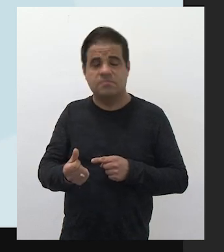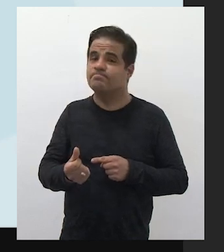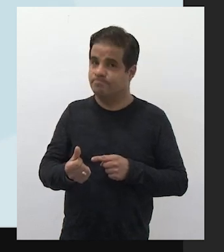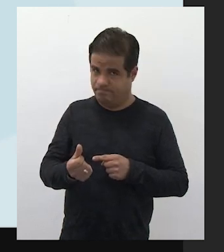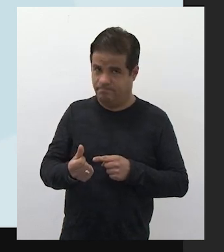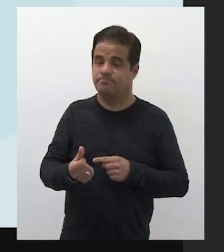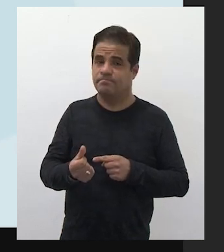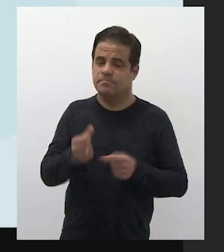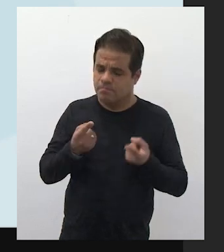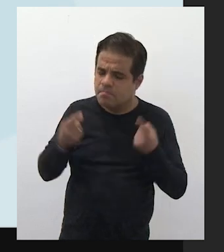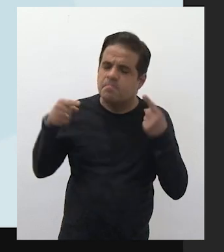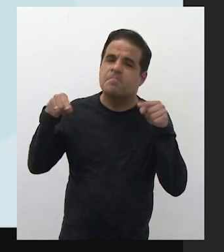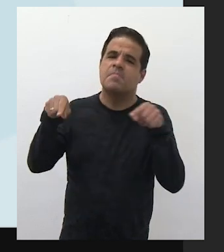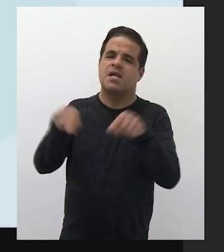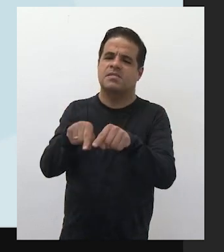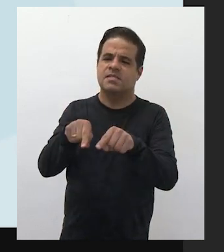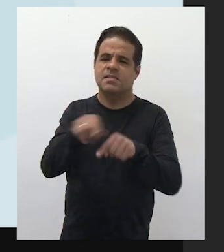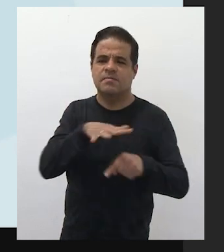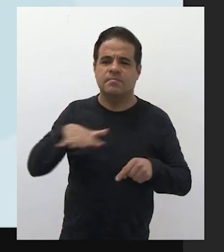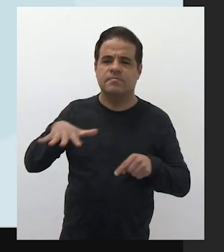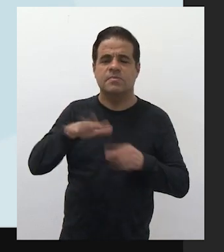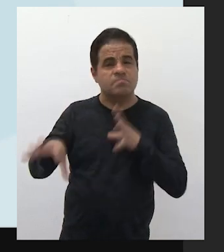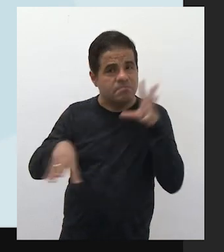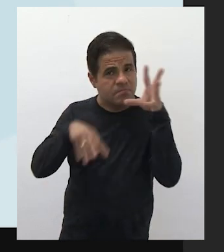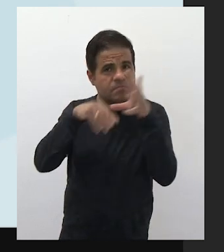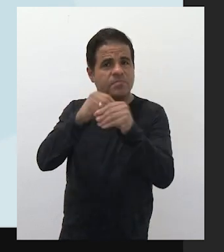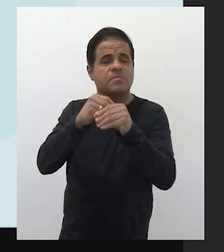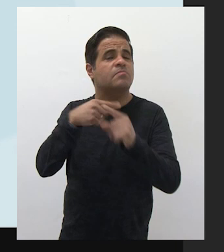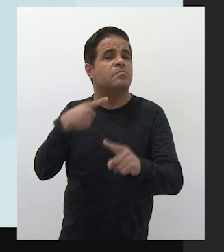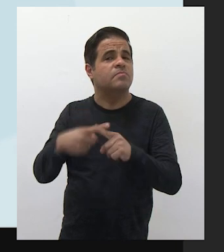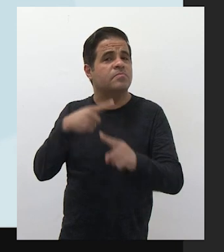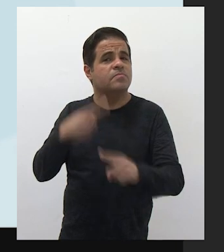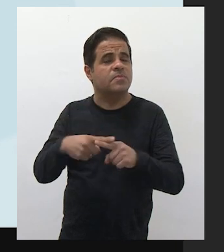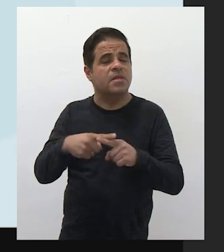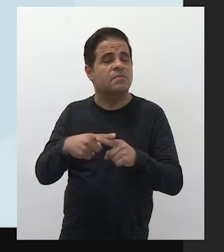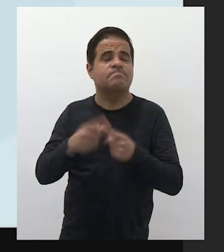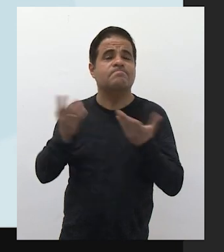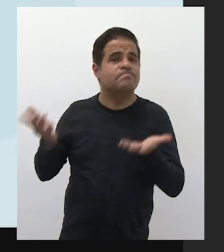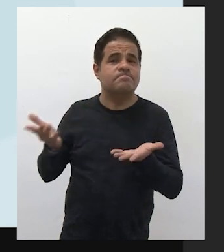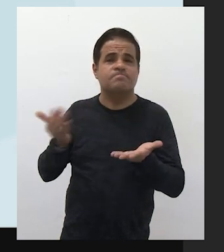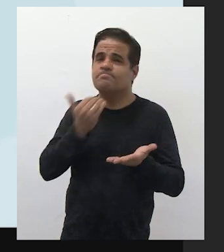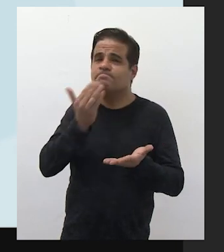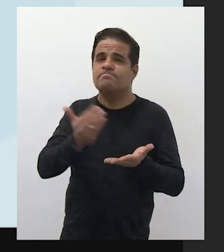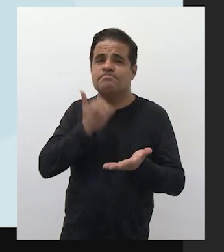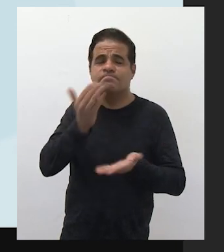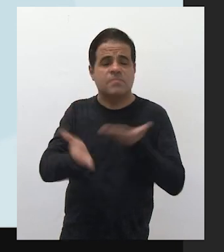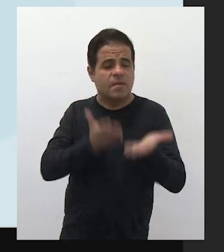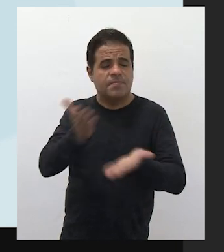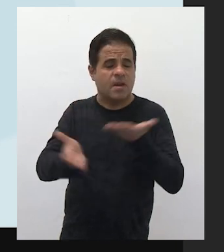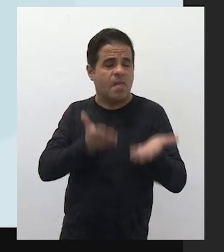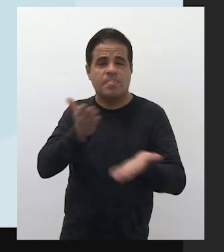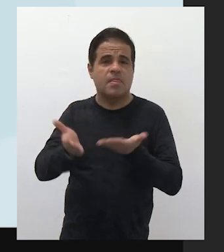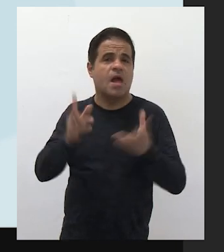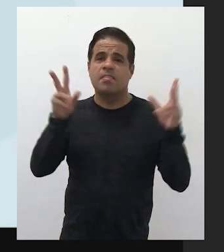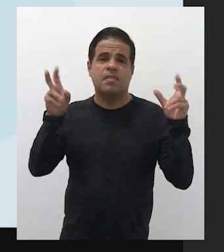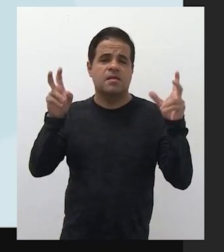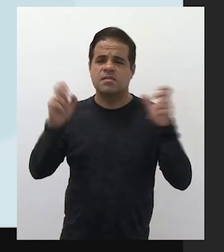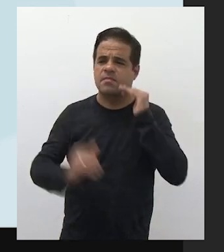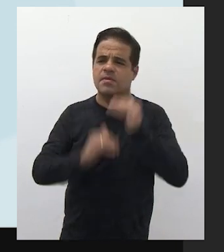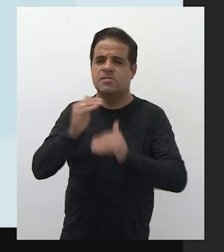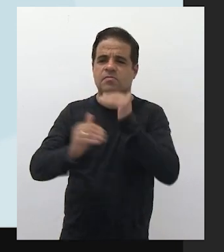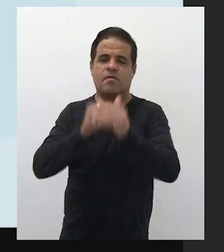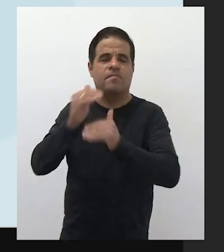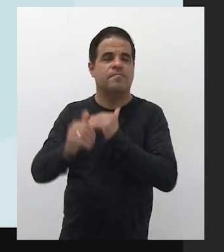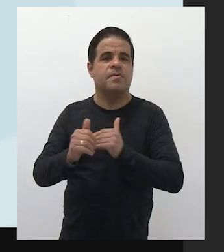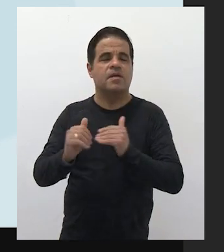fim, parcerias e meios de implementação. Por quê? Porque não dá para tratar desse tema desenvolvimento,